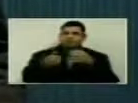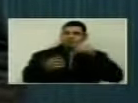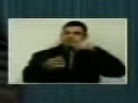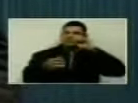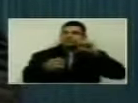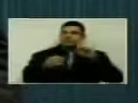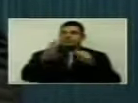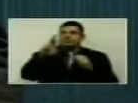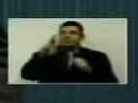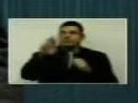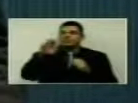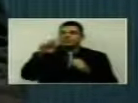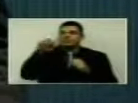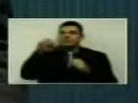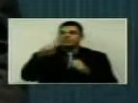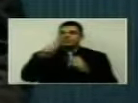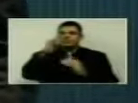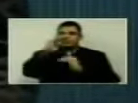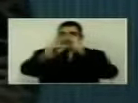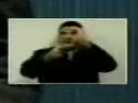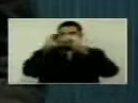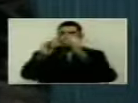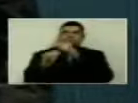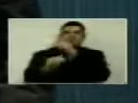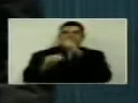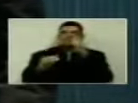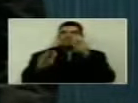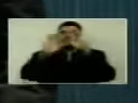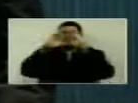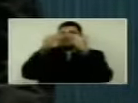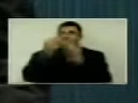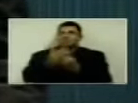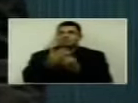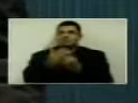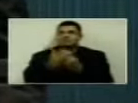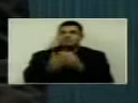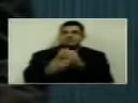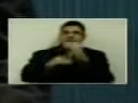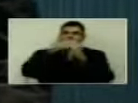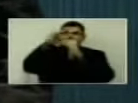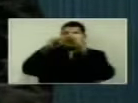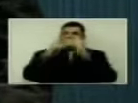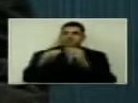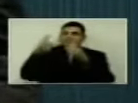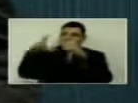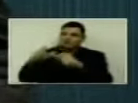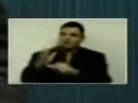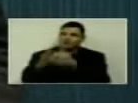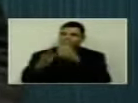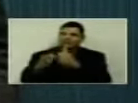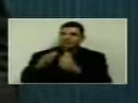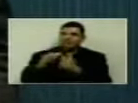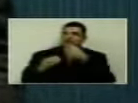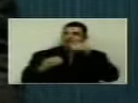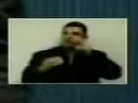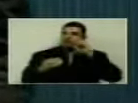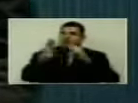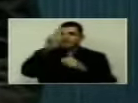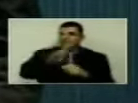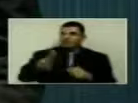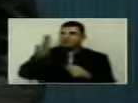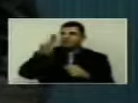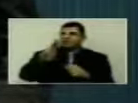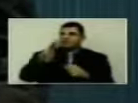pão regional é um avanço para a merenda escolar, é um avanço para o setor primário, é um pão que vai